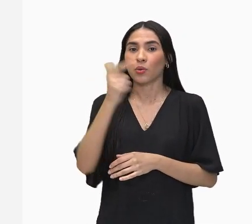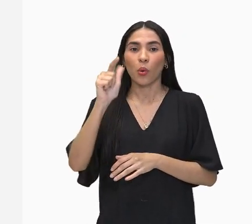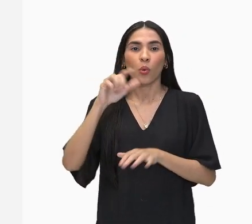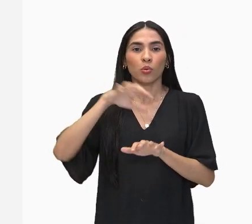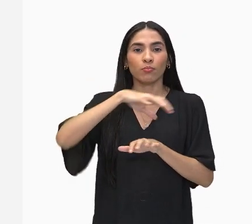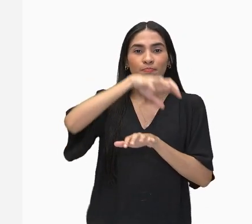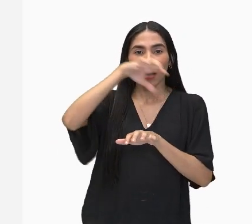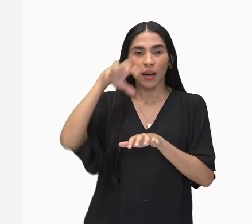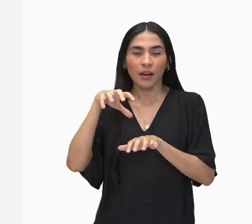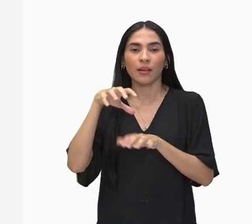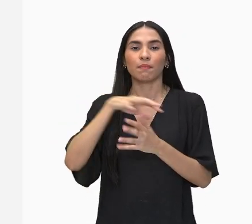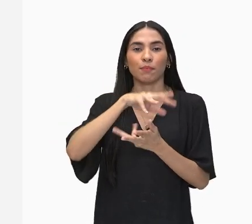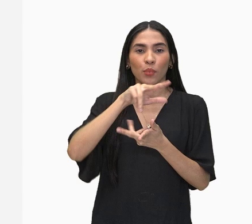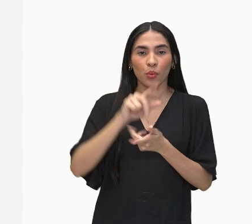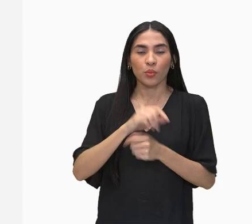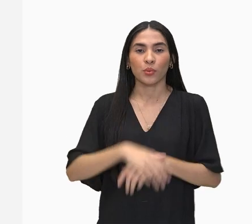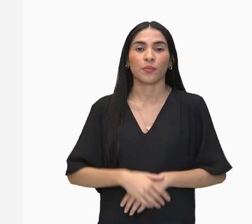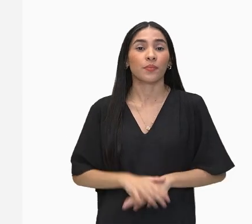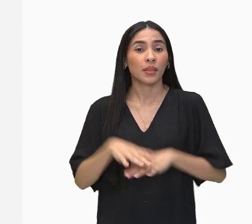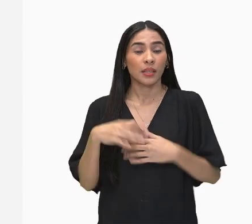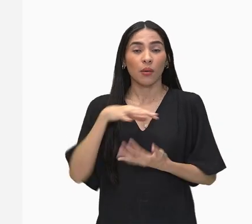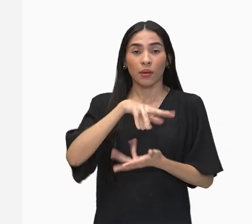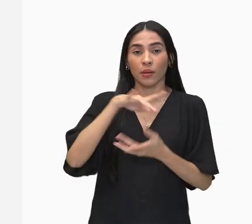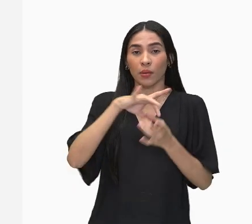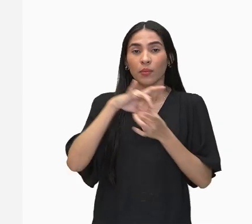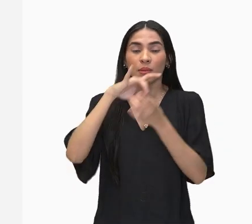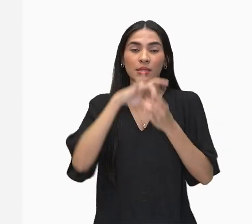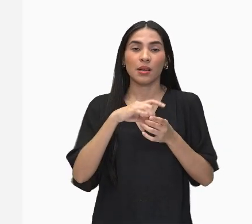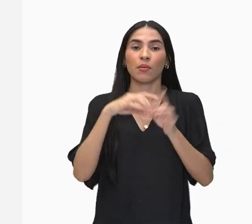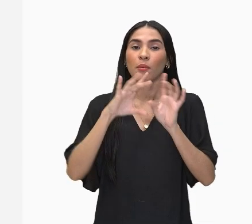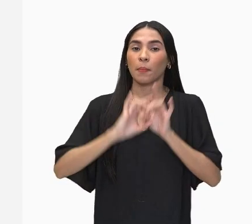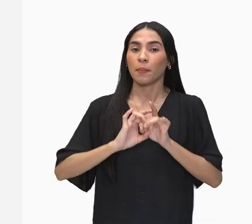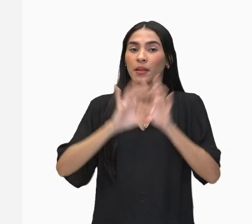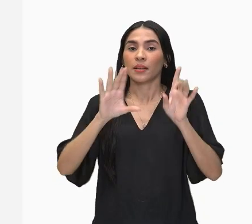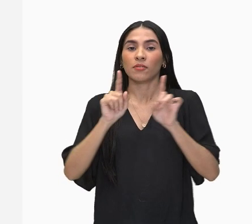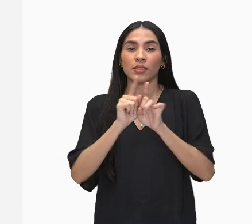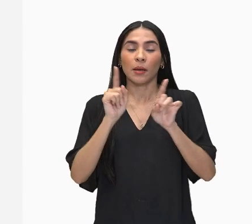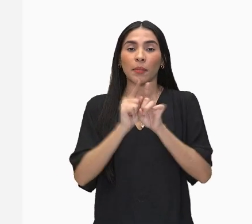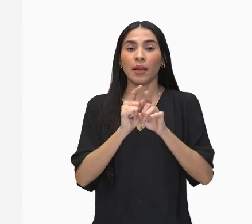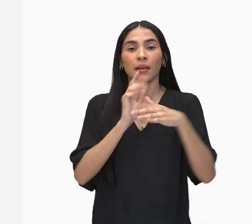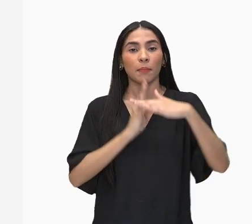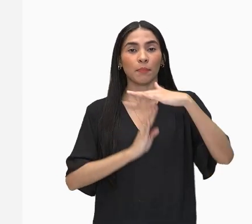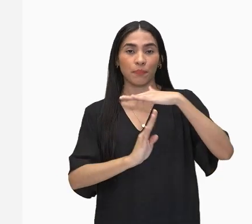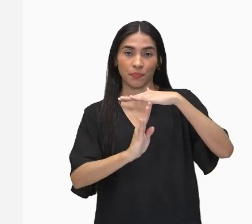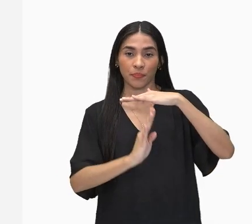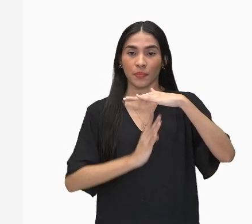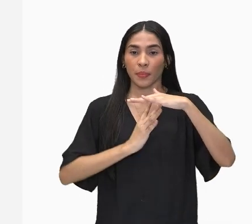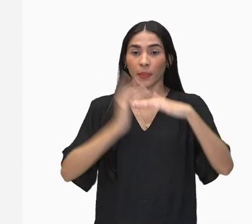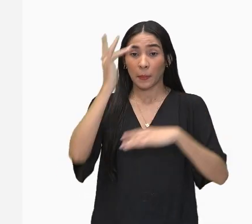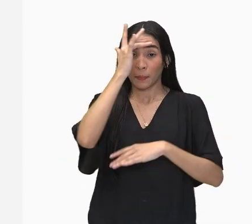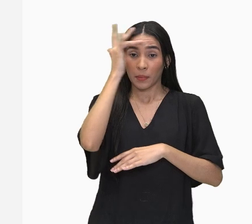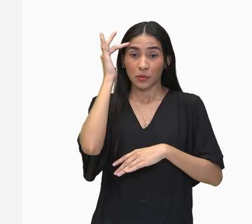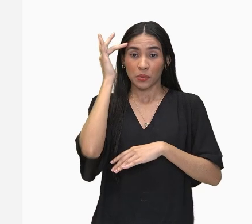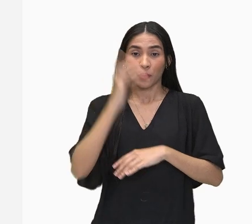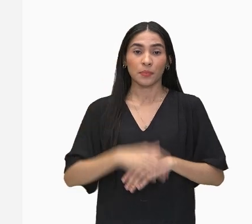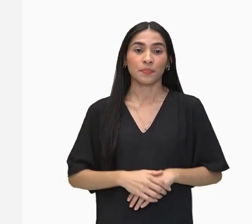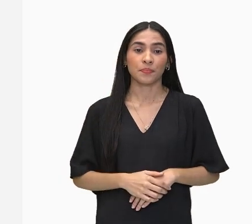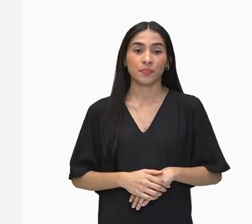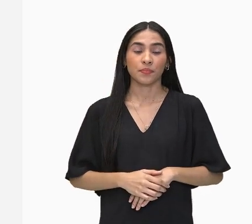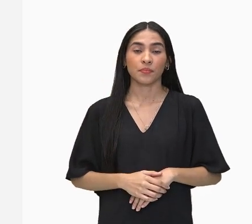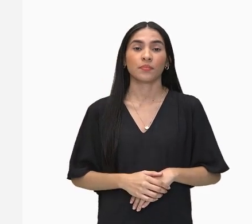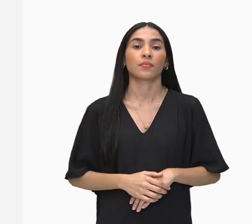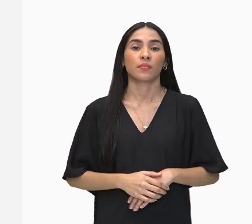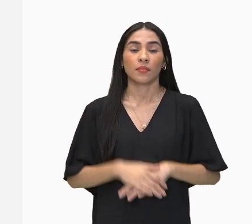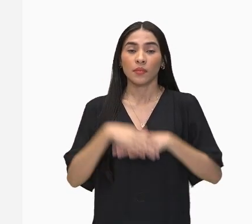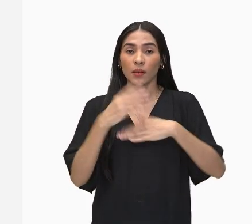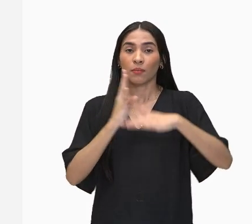do mundo. Então, a globalização, ela permite também o fluxo de pessoas, né? Então, a globalização e